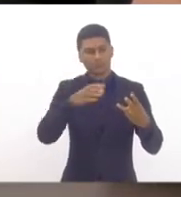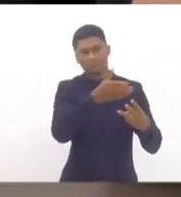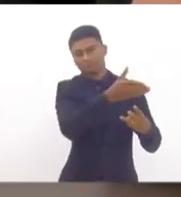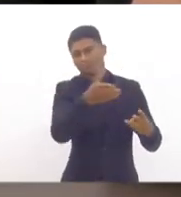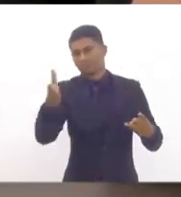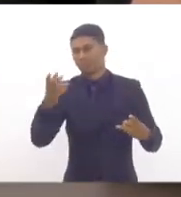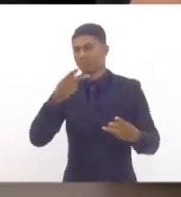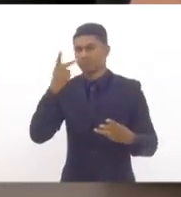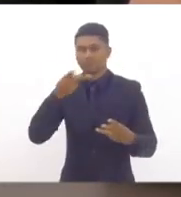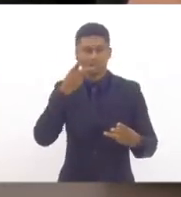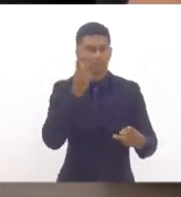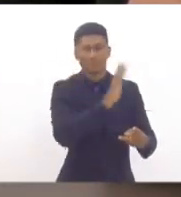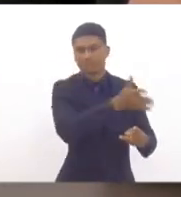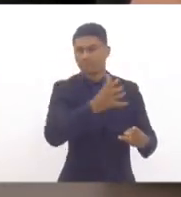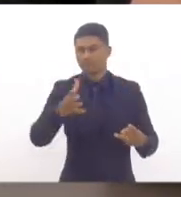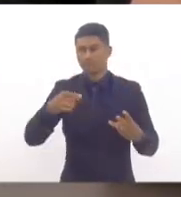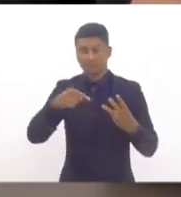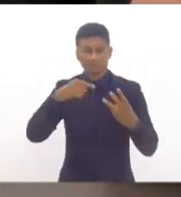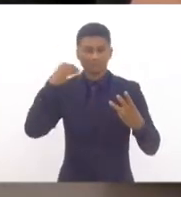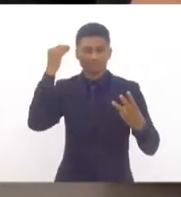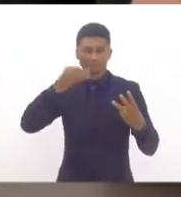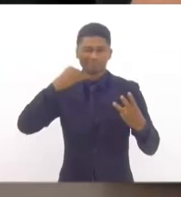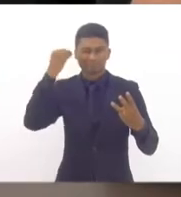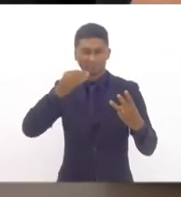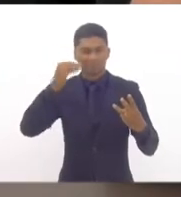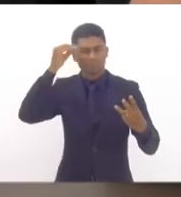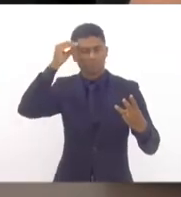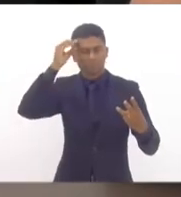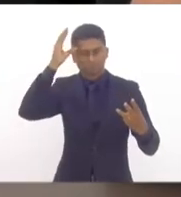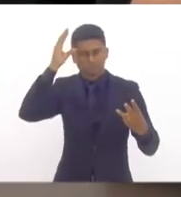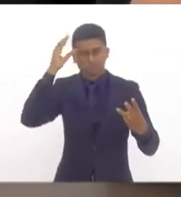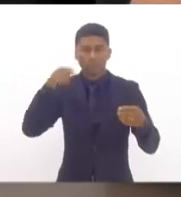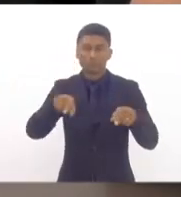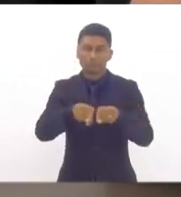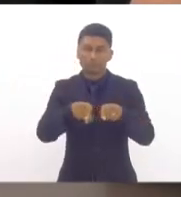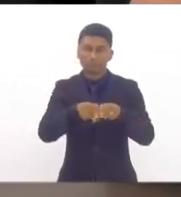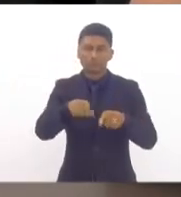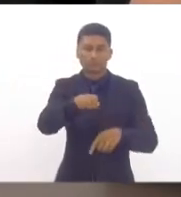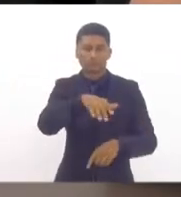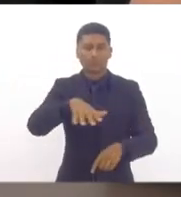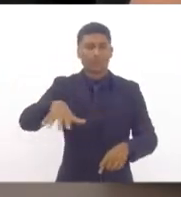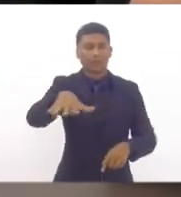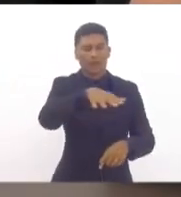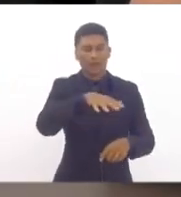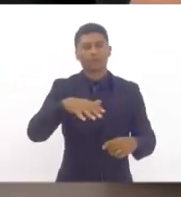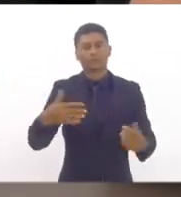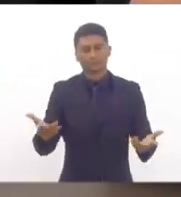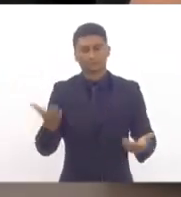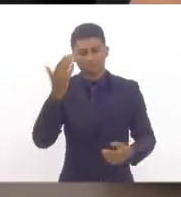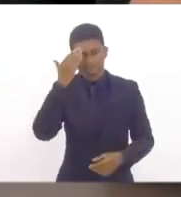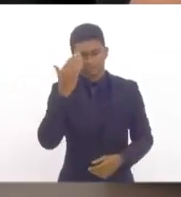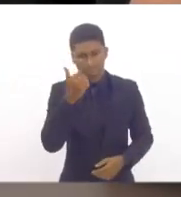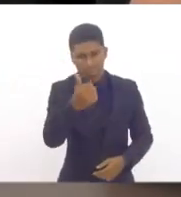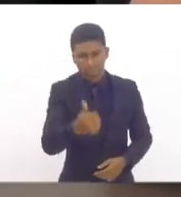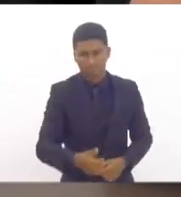pela experiência, pelo saber, pelo conhecimento e pela área de atuação, de abrangência também. Obrigada.